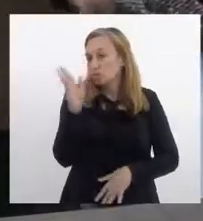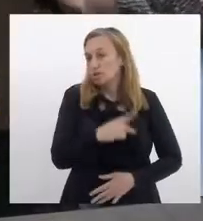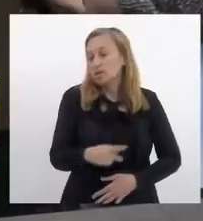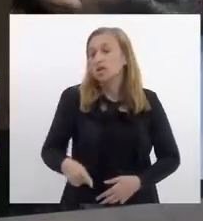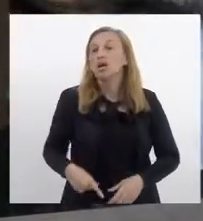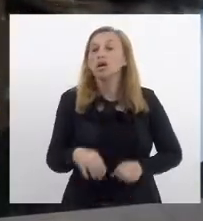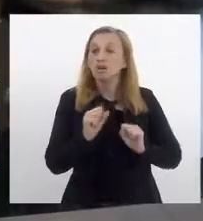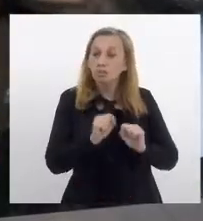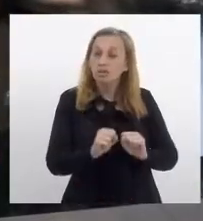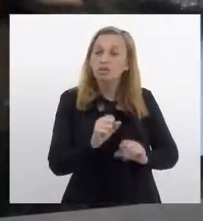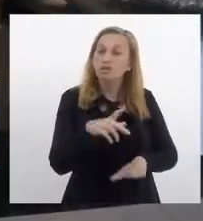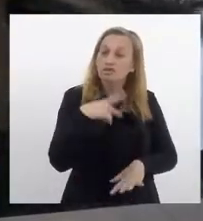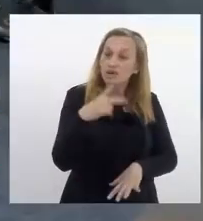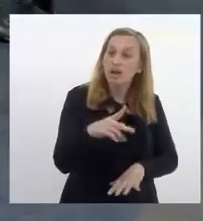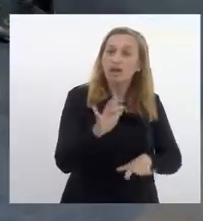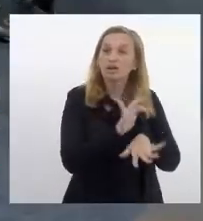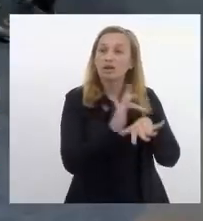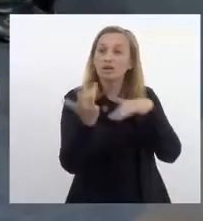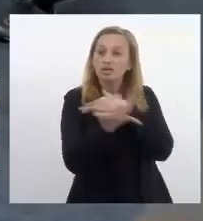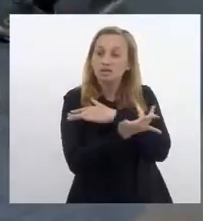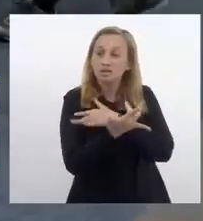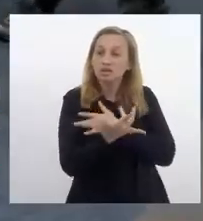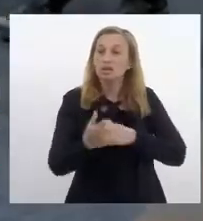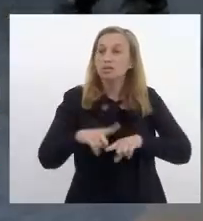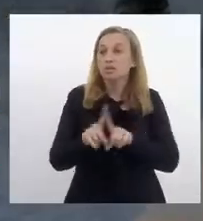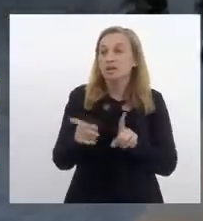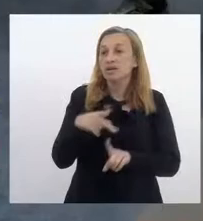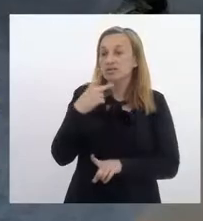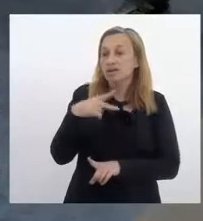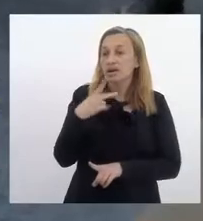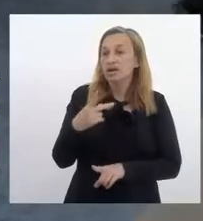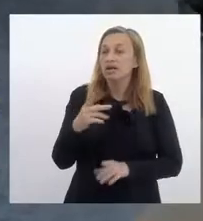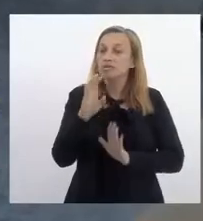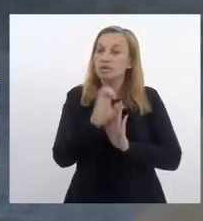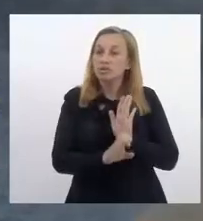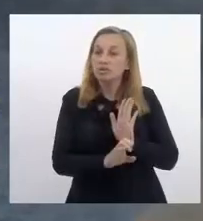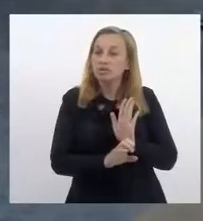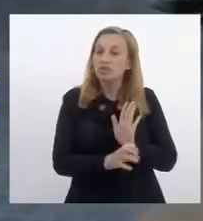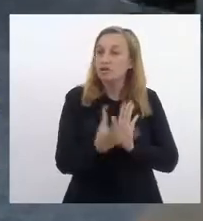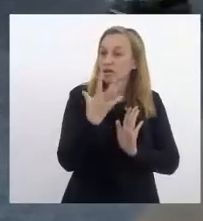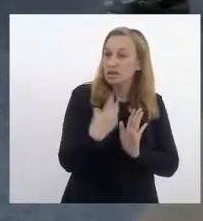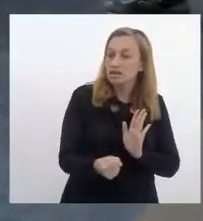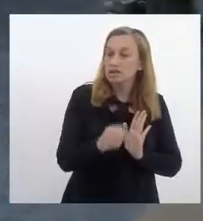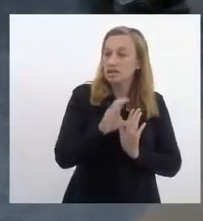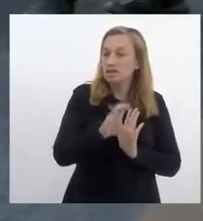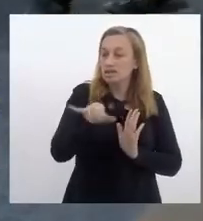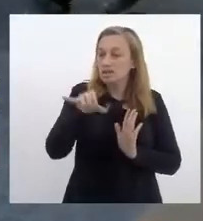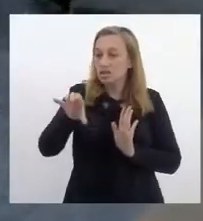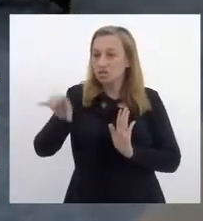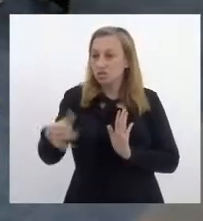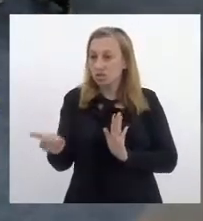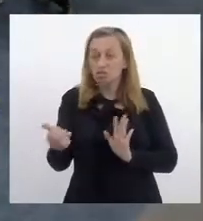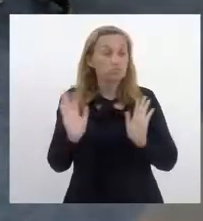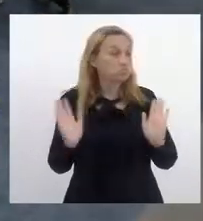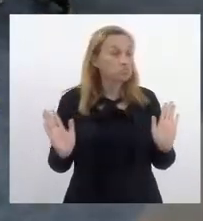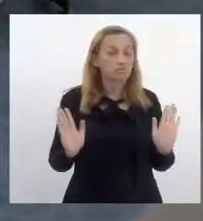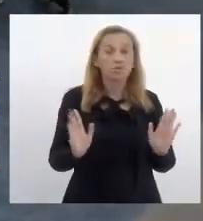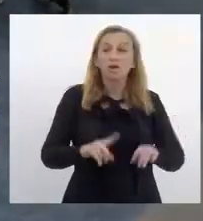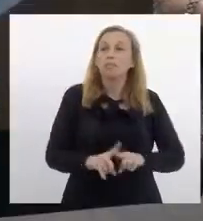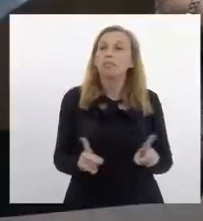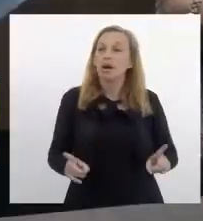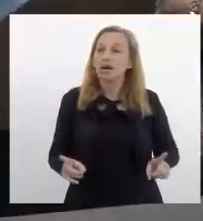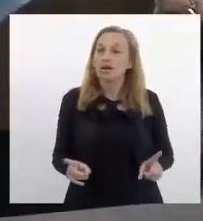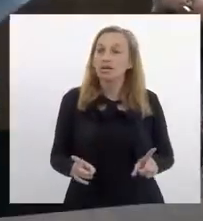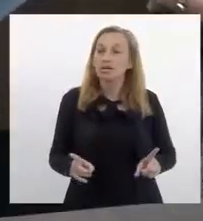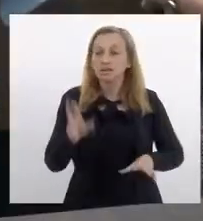Ele pode até dizer na rede social, mas vai dizer, minha emenda foi contemplada, eu defendi na CCJ. Mas...